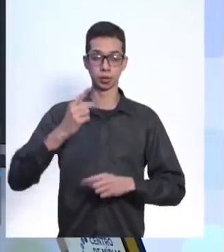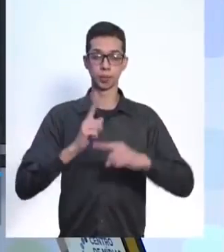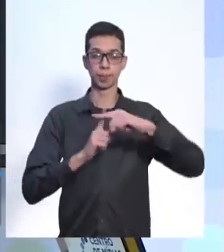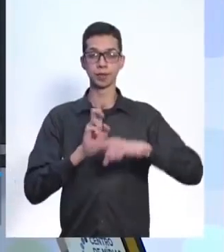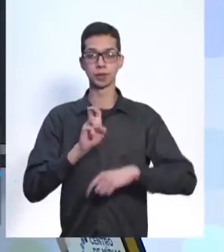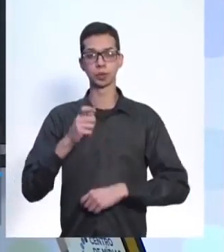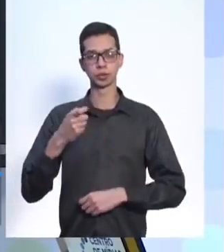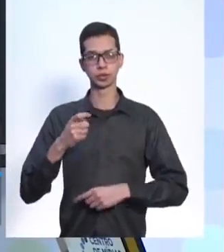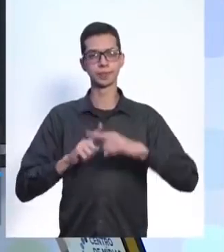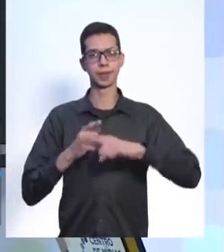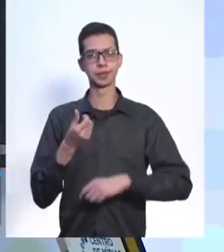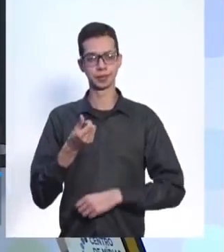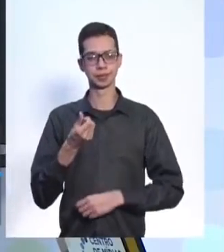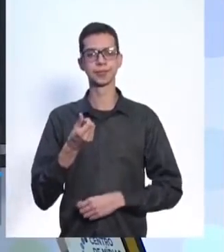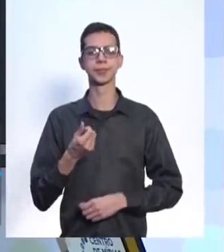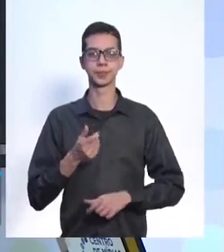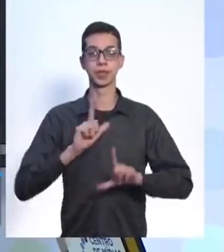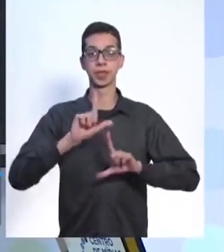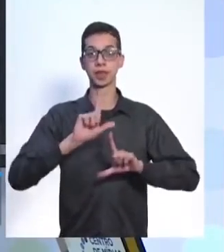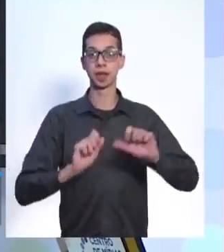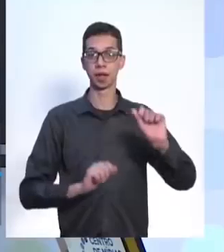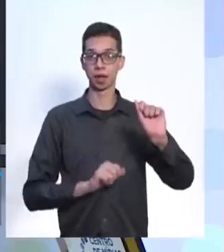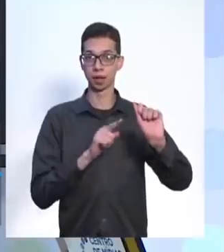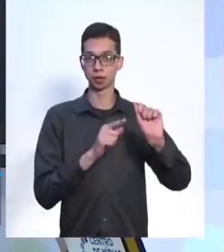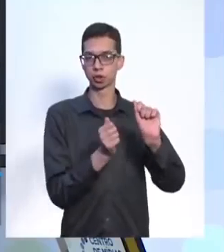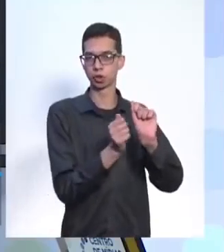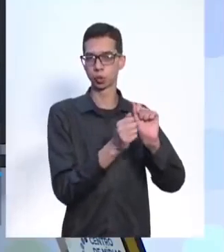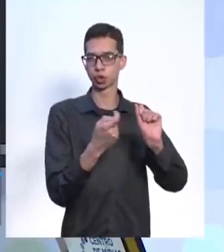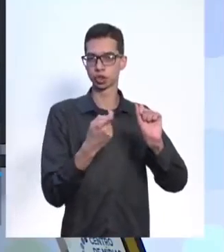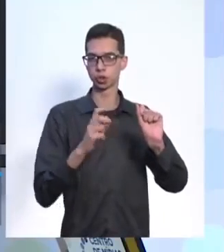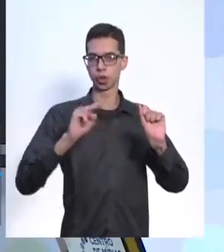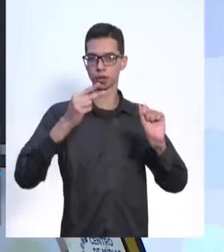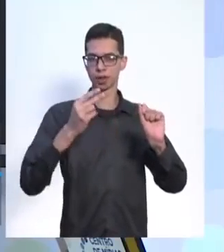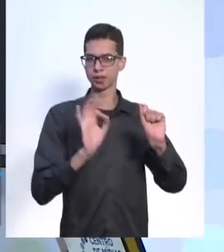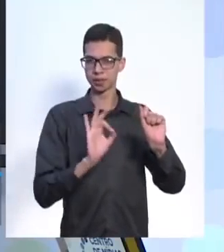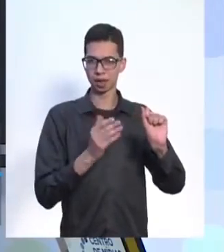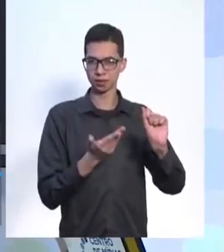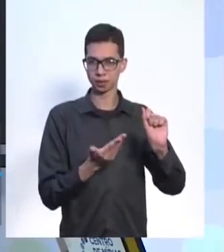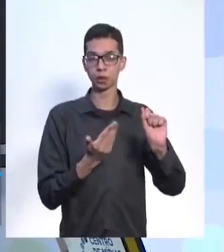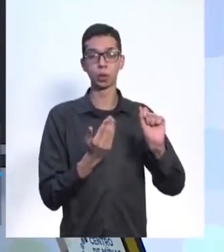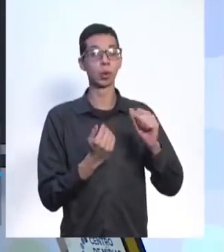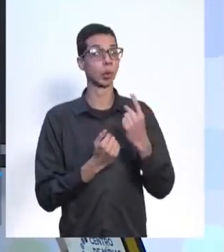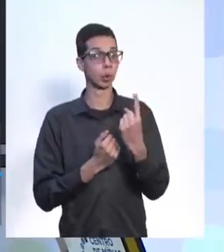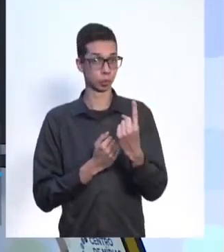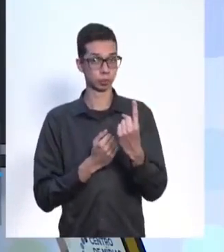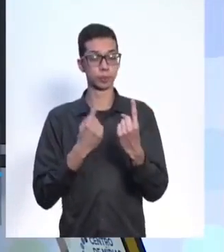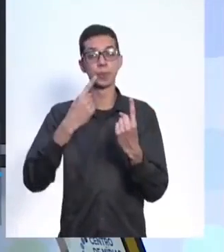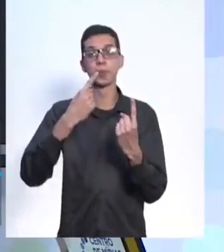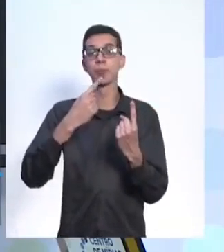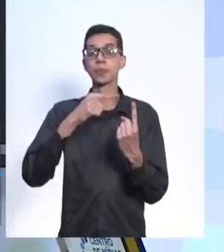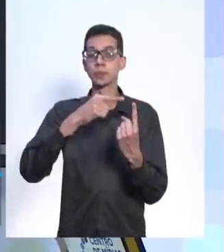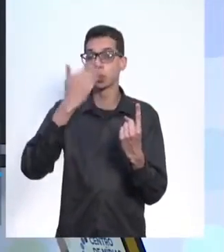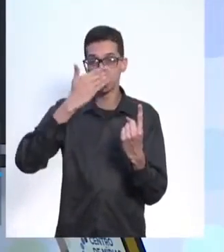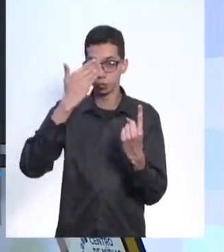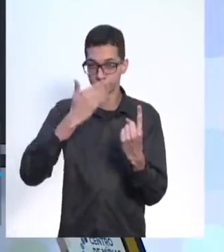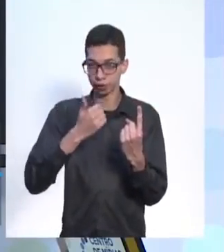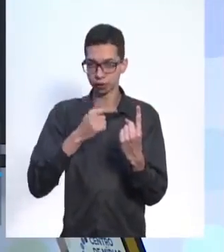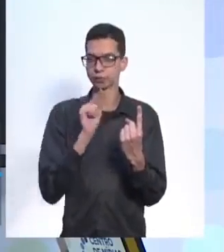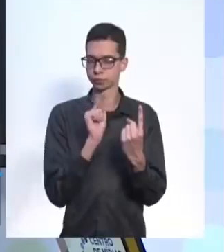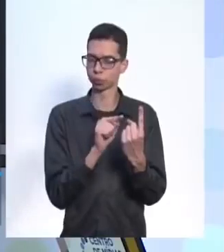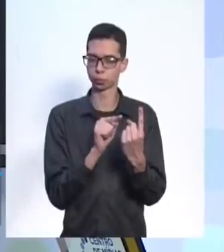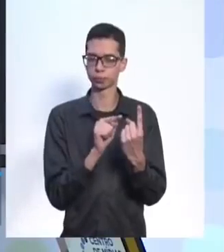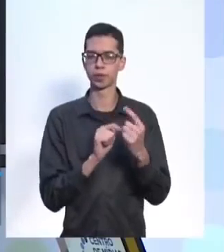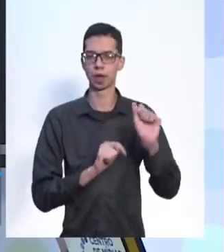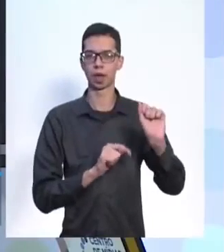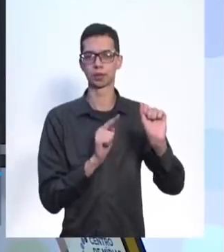A letra A é quem está junto com x ao quadrado. Se não aparece nada, é o 1 invisível. Então, o A vale 1.